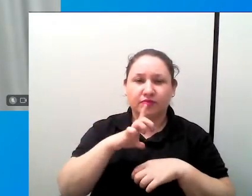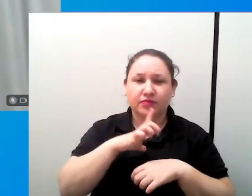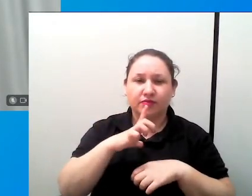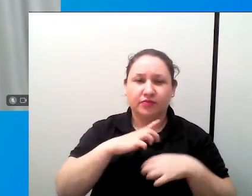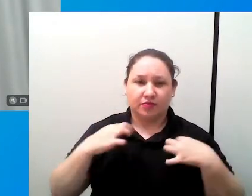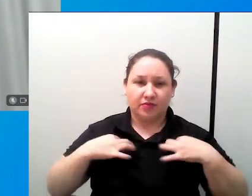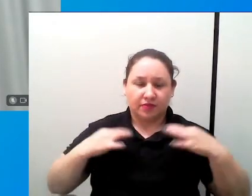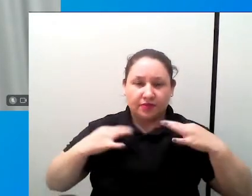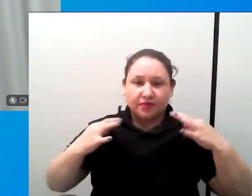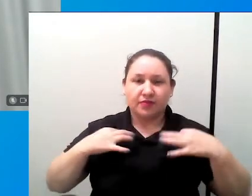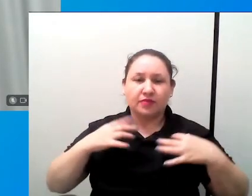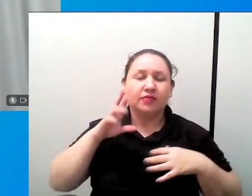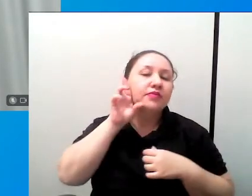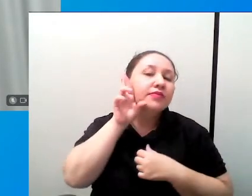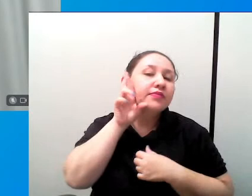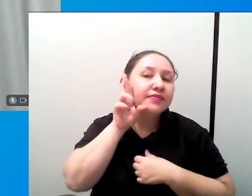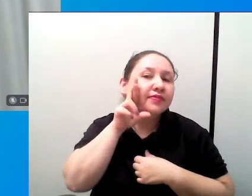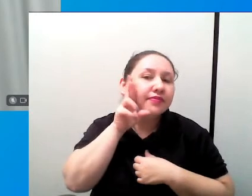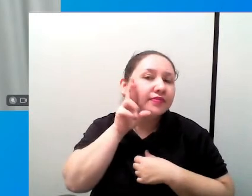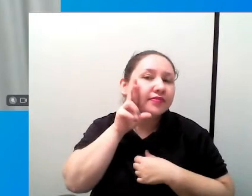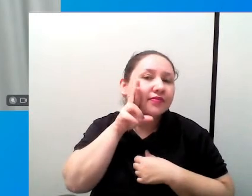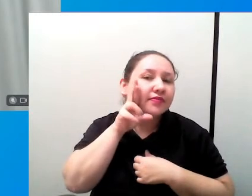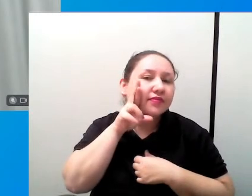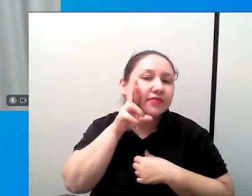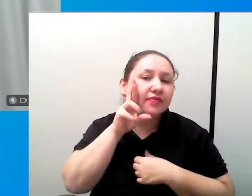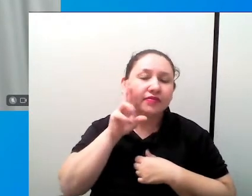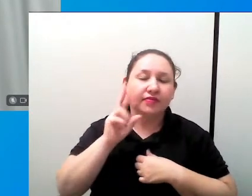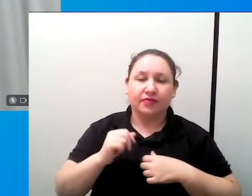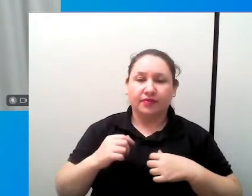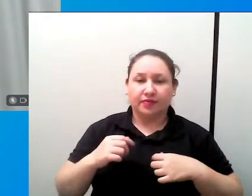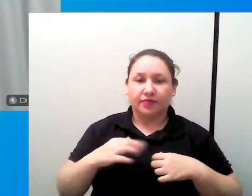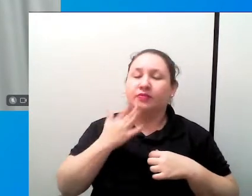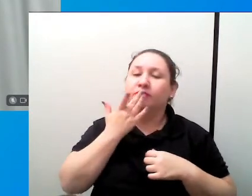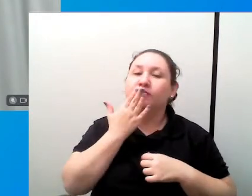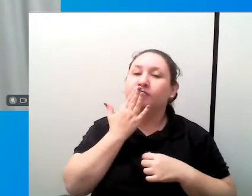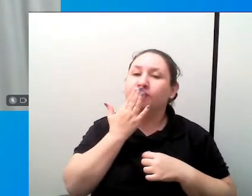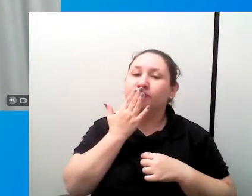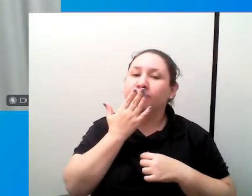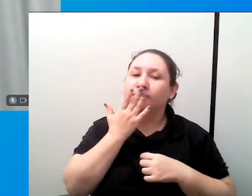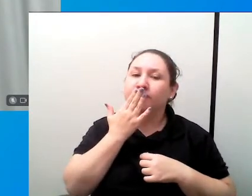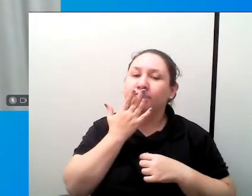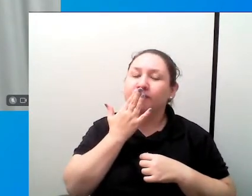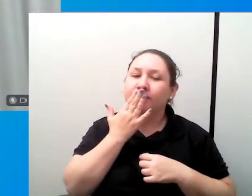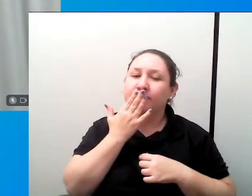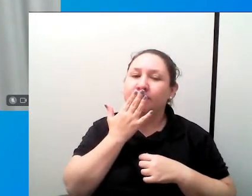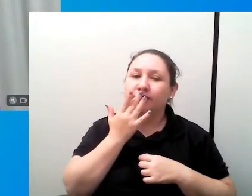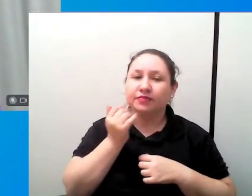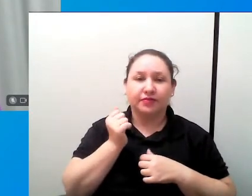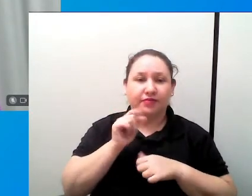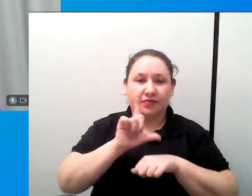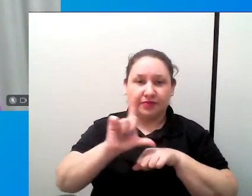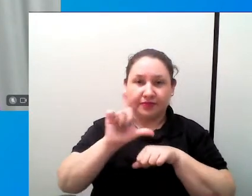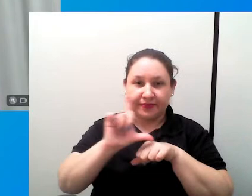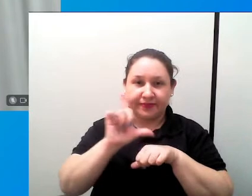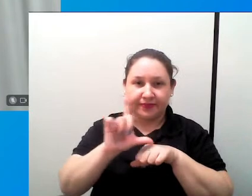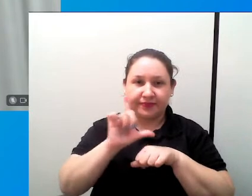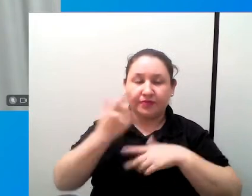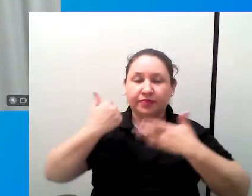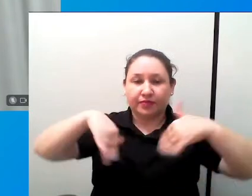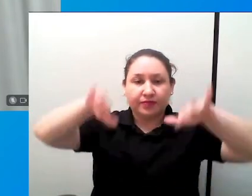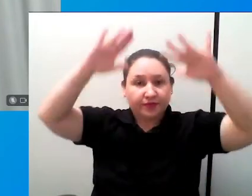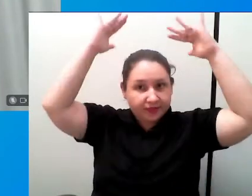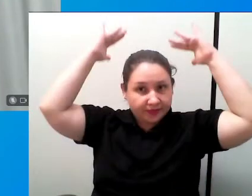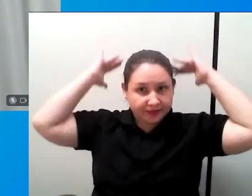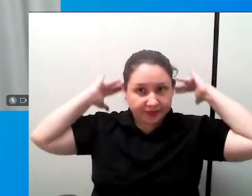rosé, um casaco na cor lilás e estou no meu escritório, né, ao fundo temos